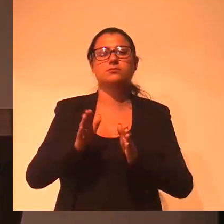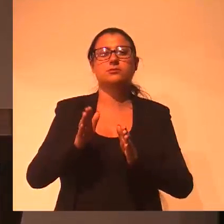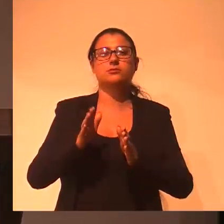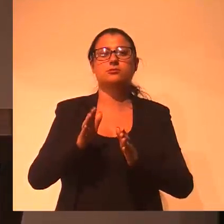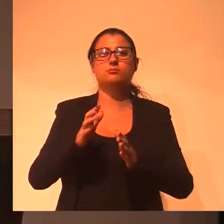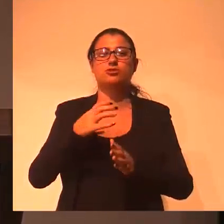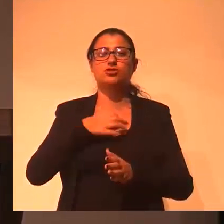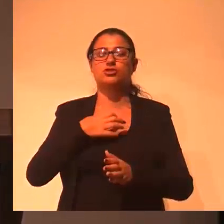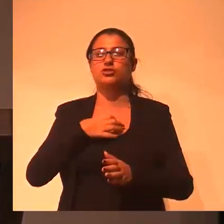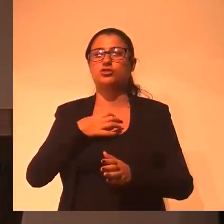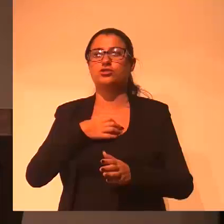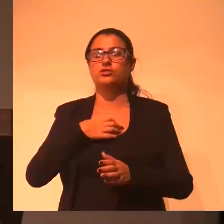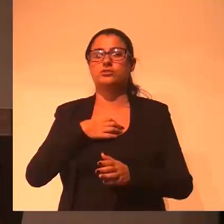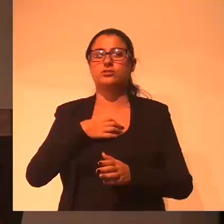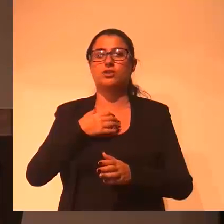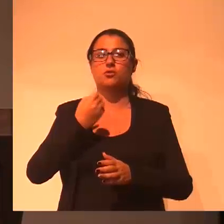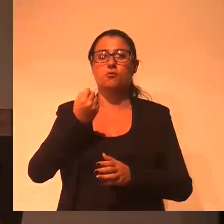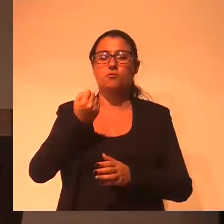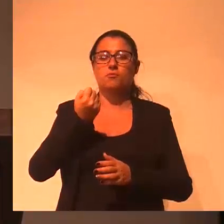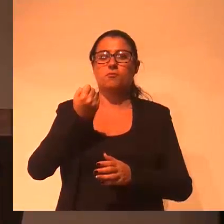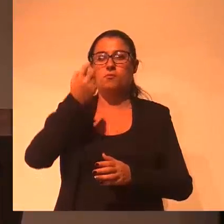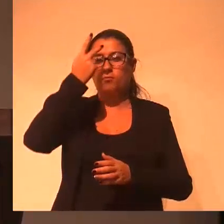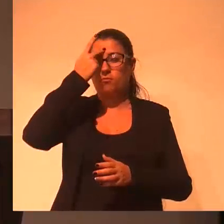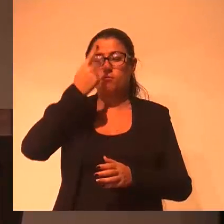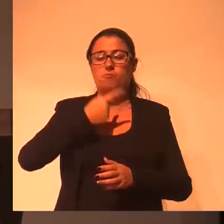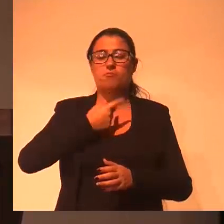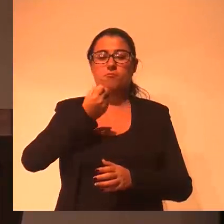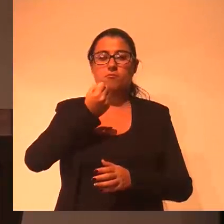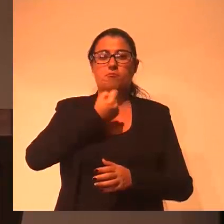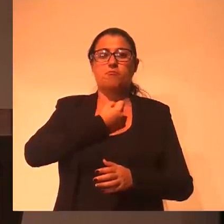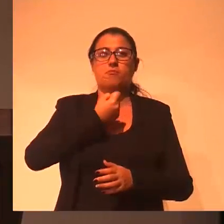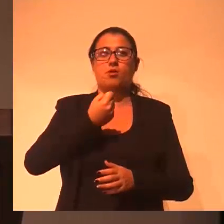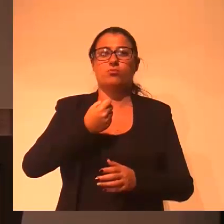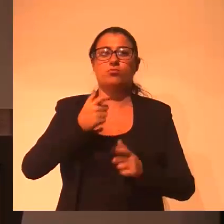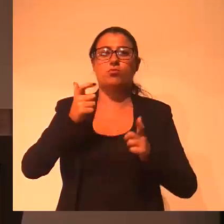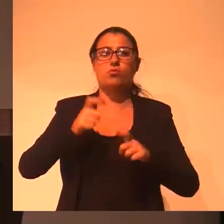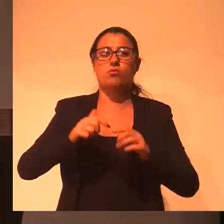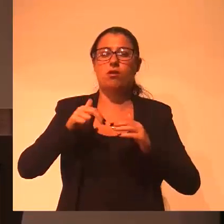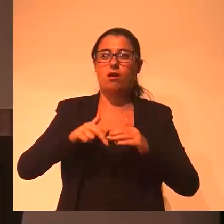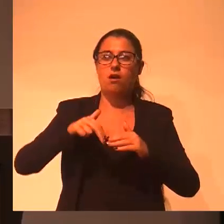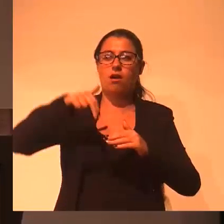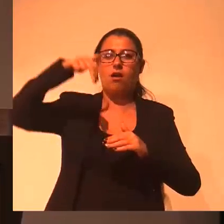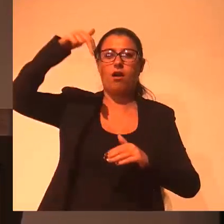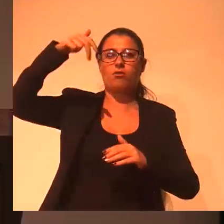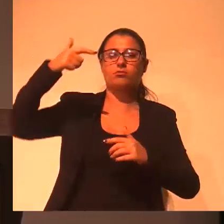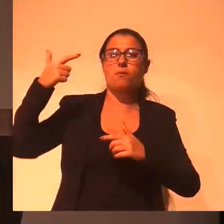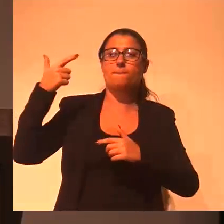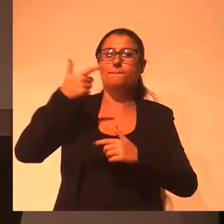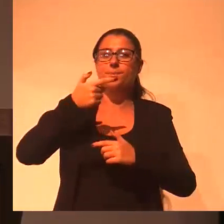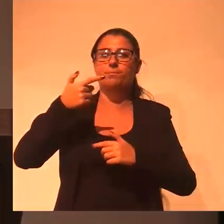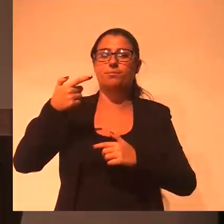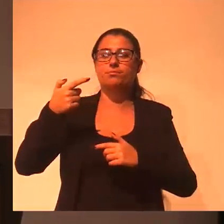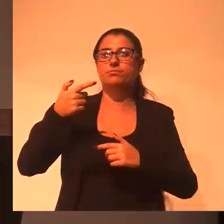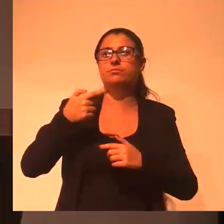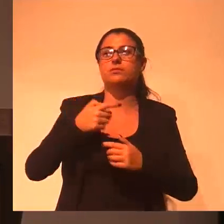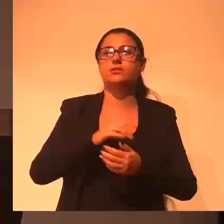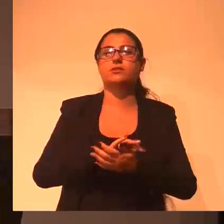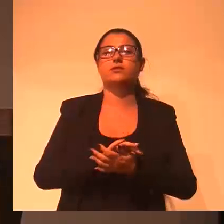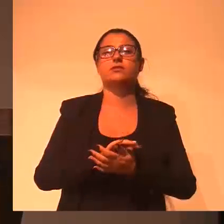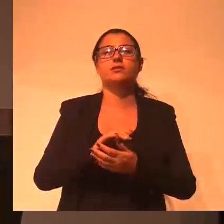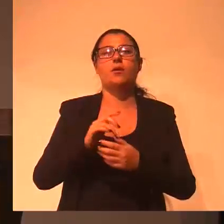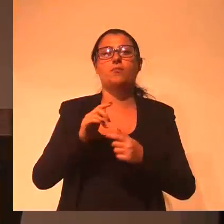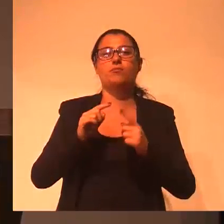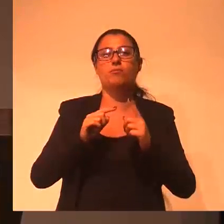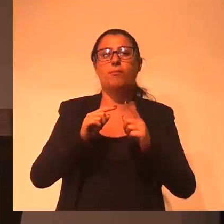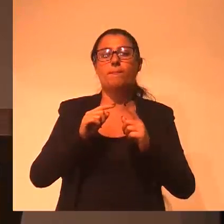Exemplo, acesso a armas de fogo, locais elevados e mediação em grande quantidade aumenta a chance de uma eventual tentativa de